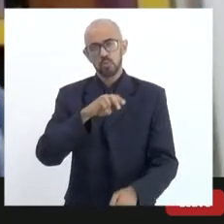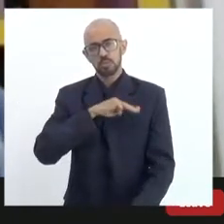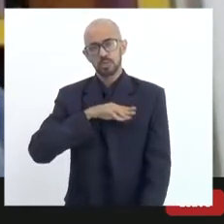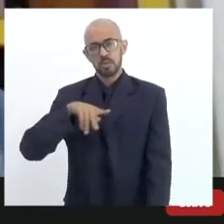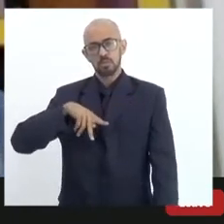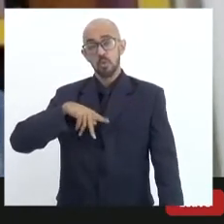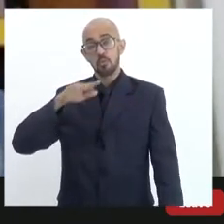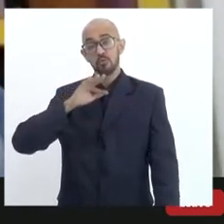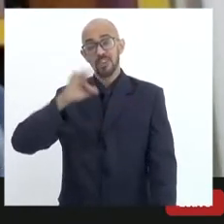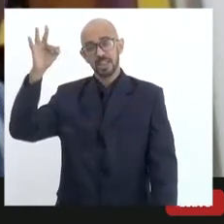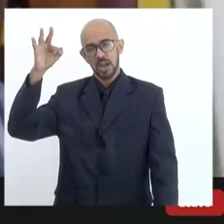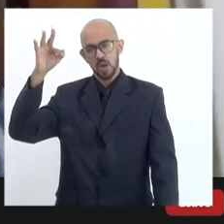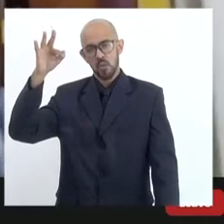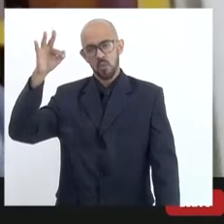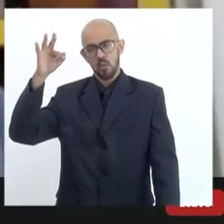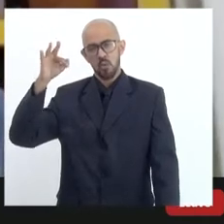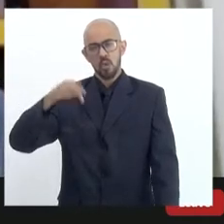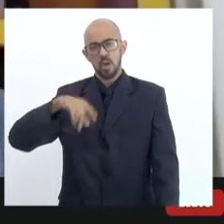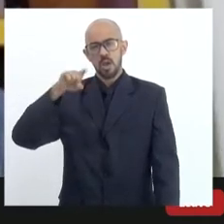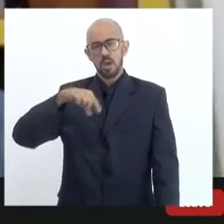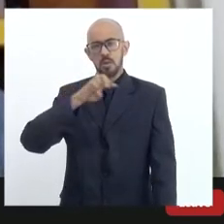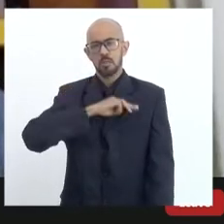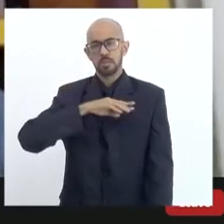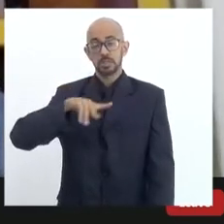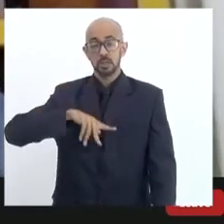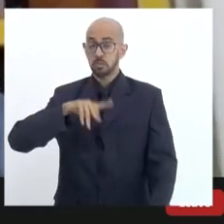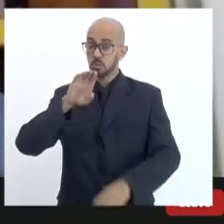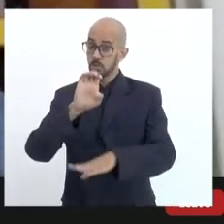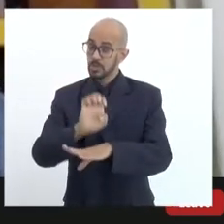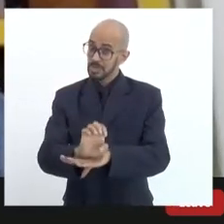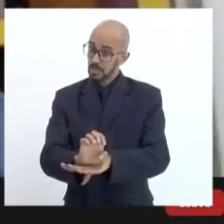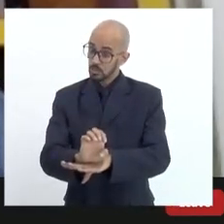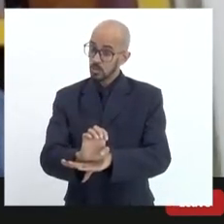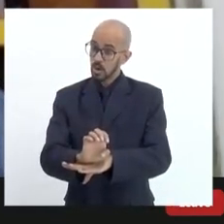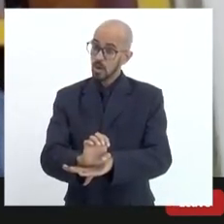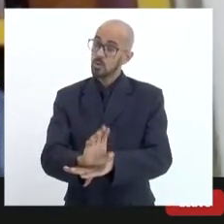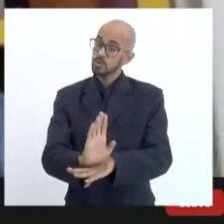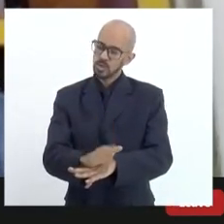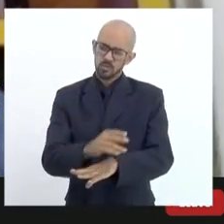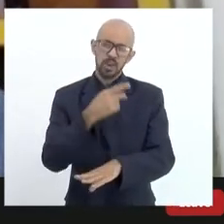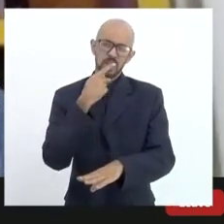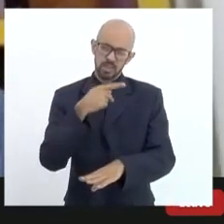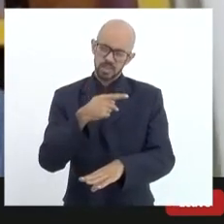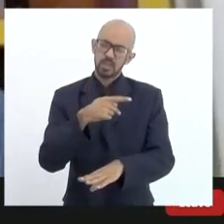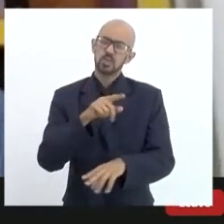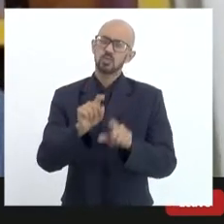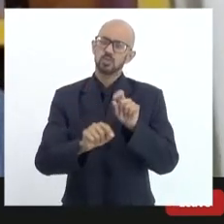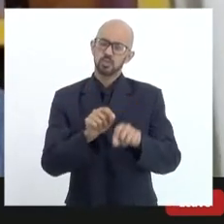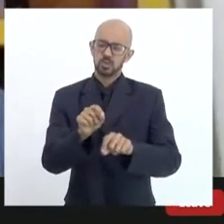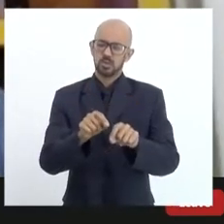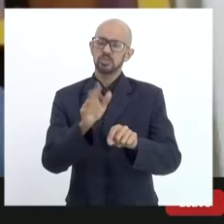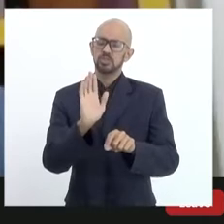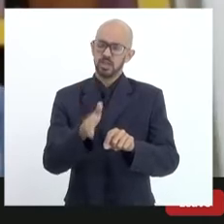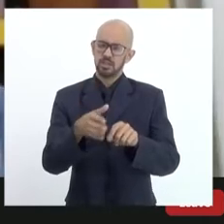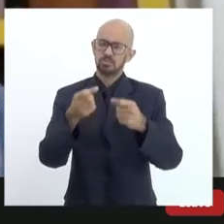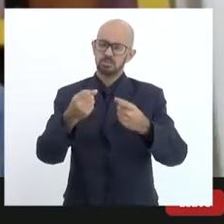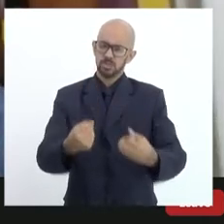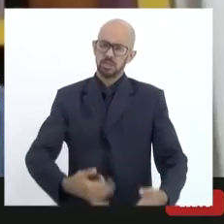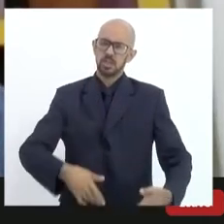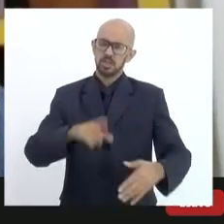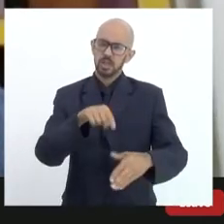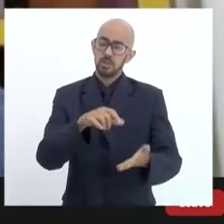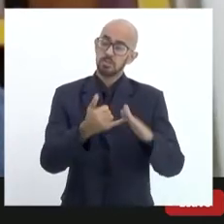O que eu chamo a atenção é o Ministério Público Estadual, eu já falei isso lá, tenho dito com tudo, que eu converso, que é uma